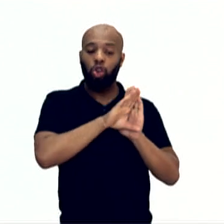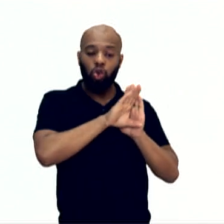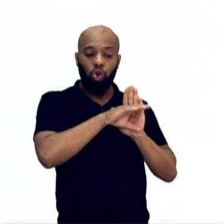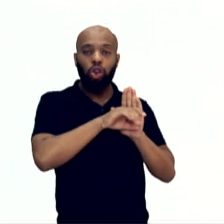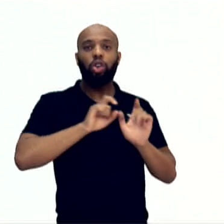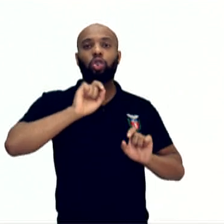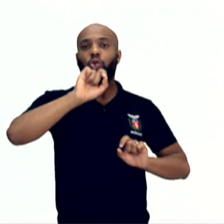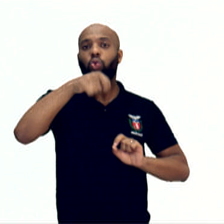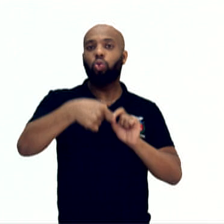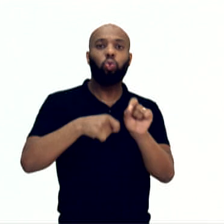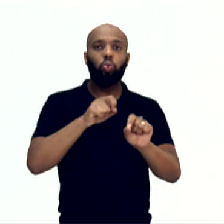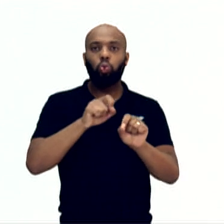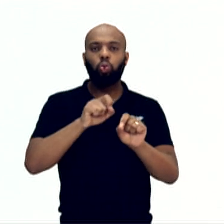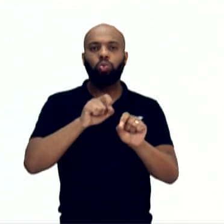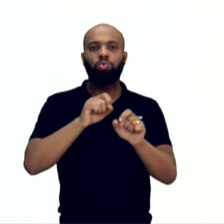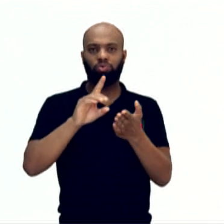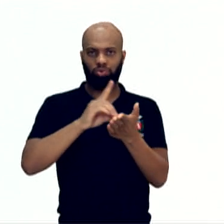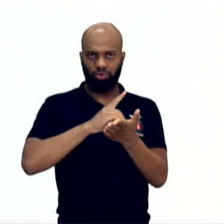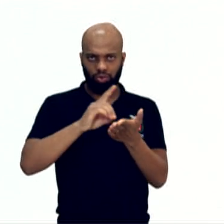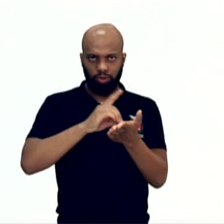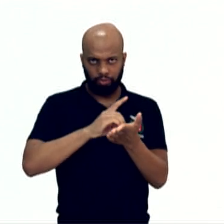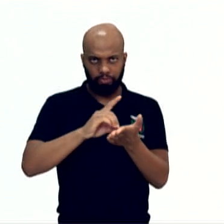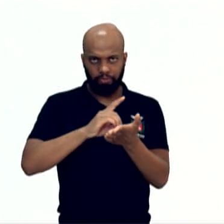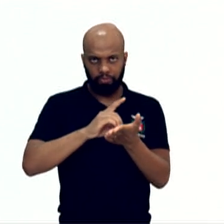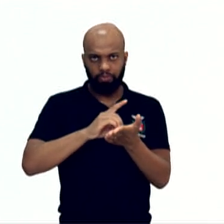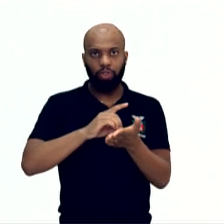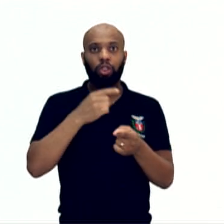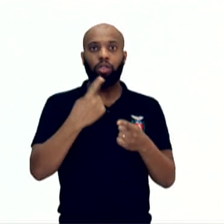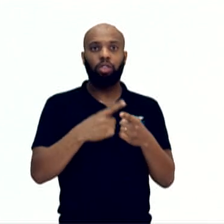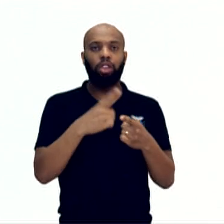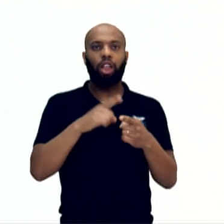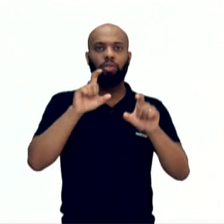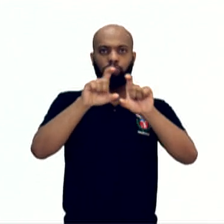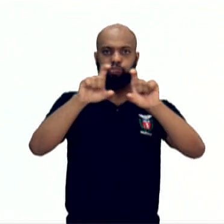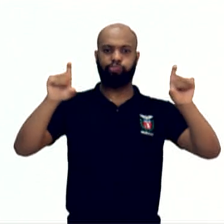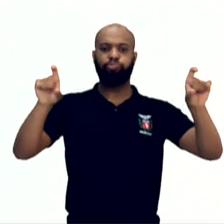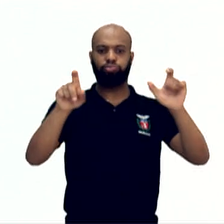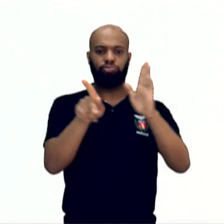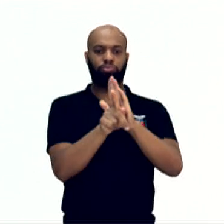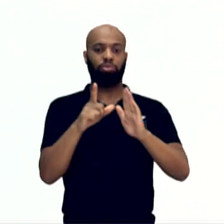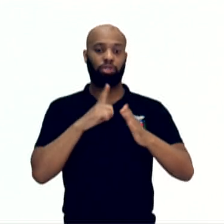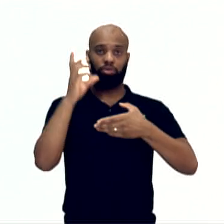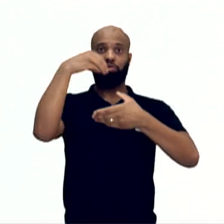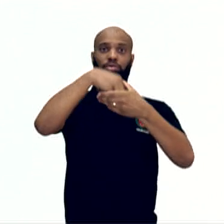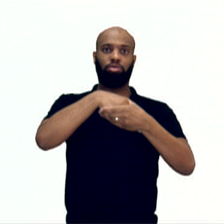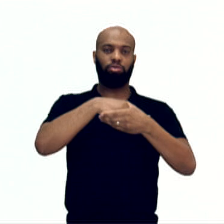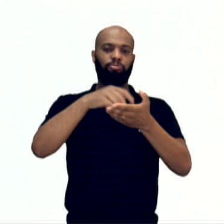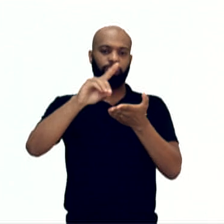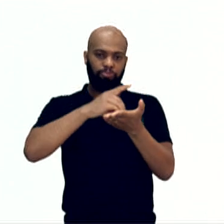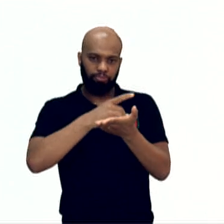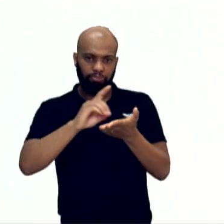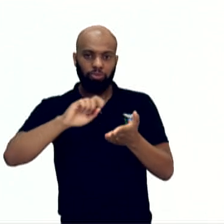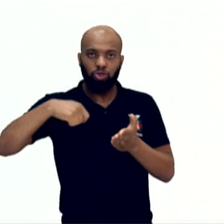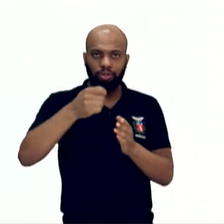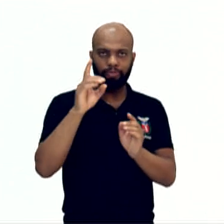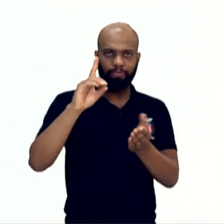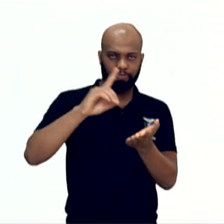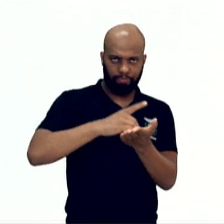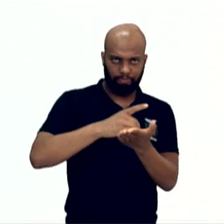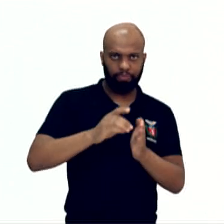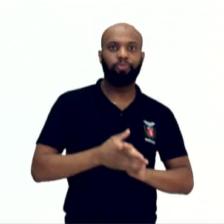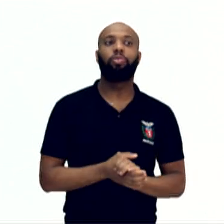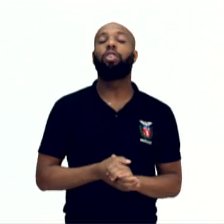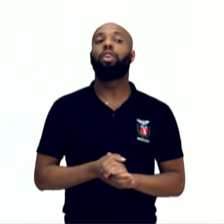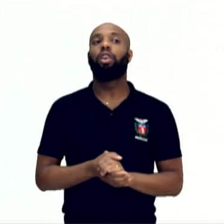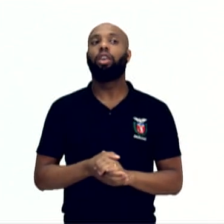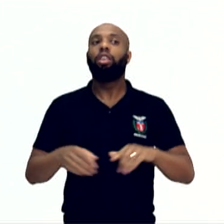de dicionário, ok? Lembram? Uma expressão dicionarizada, aquela que é referente a um dicionário. E aqui